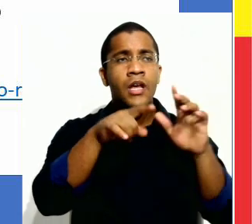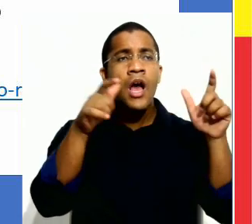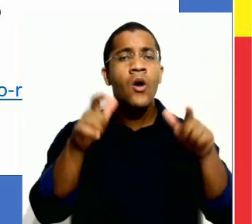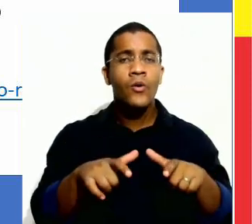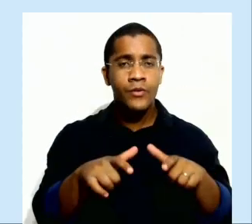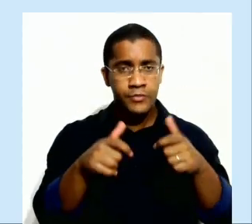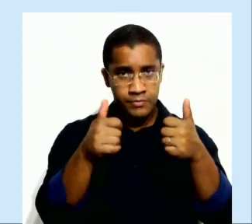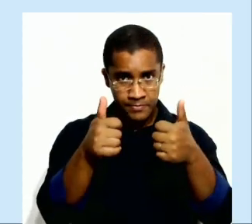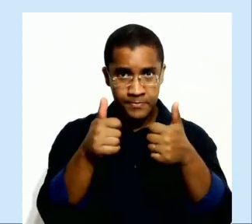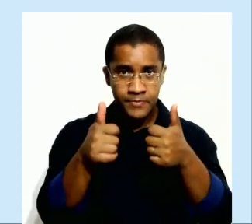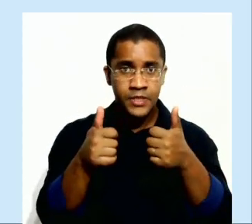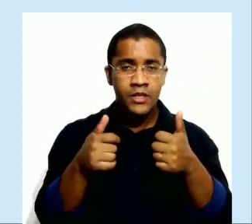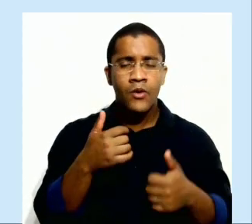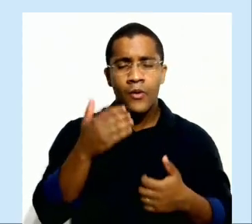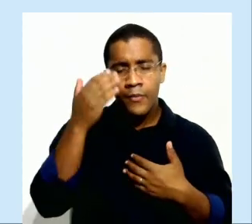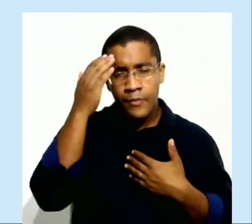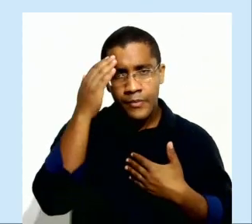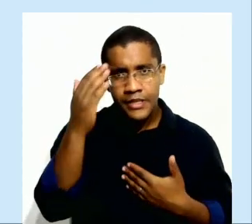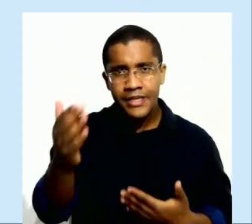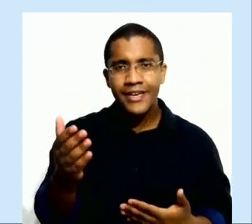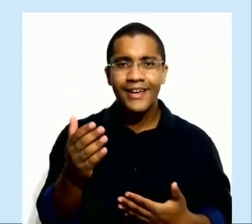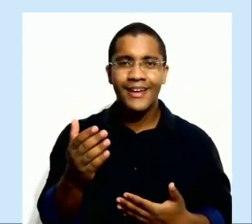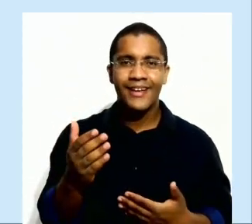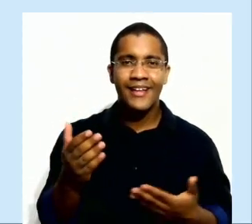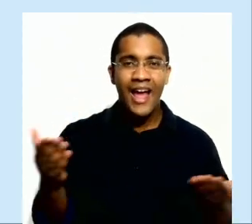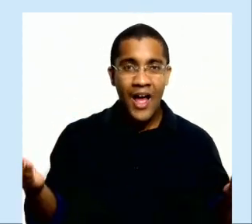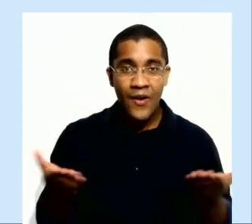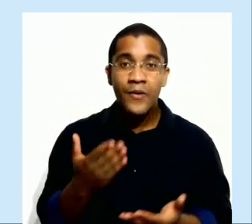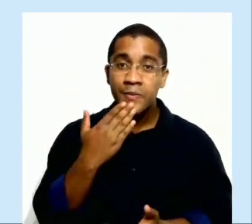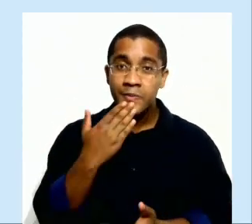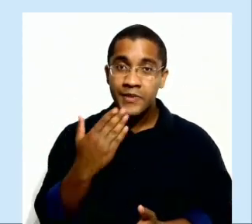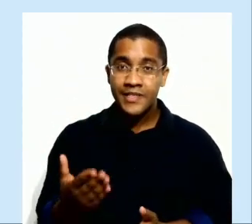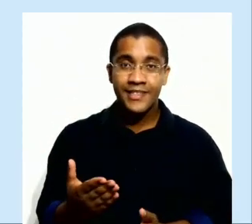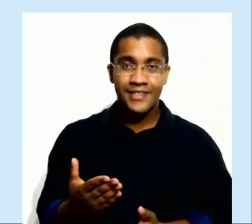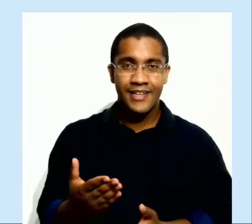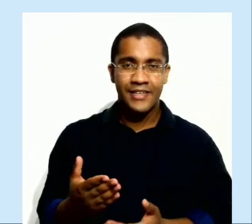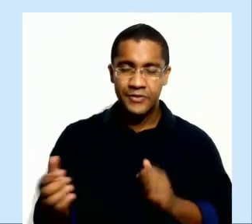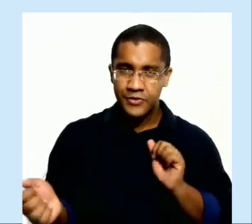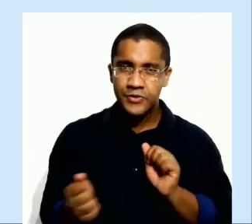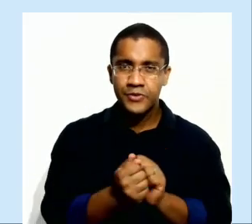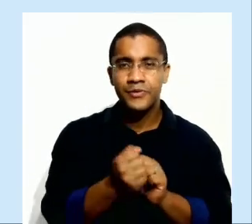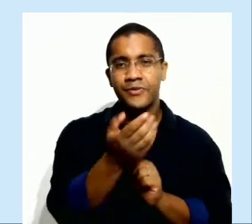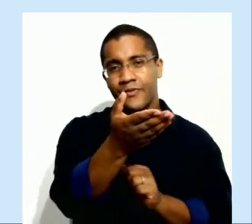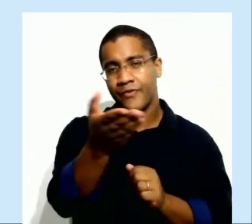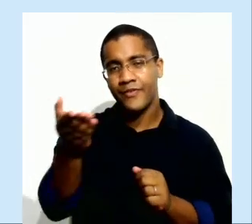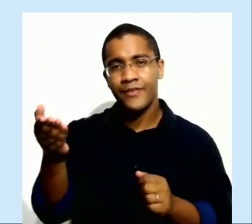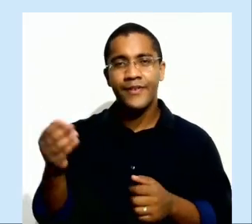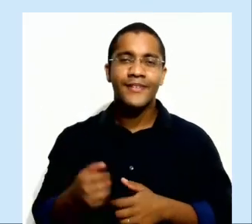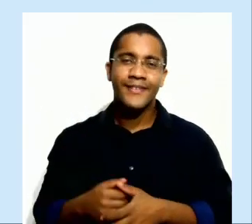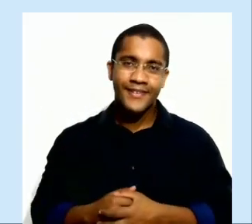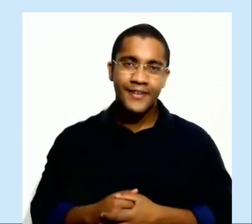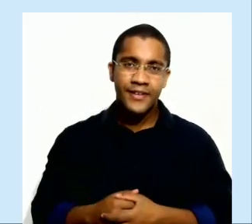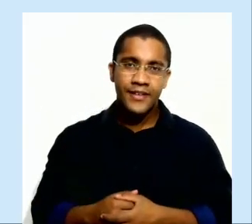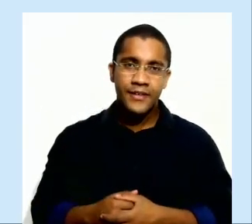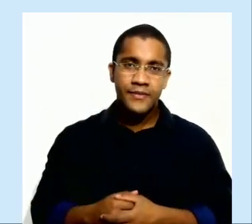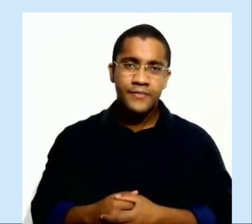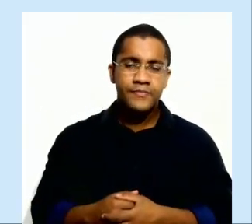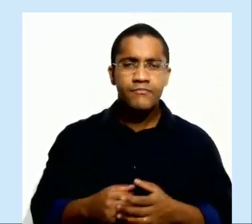aula, Agradeço de coração a mais uma oportunidade de estar aqui com vocês,